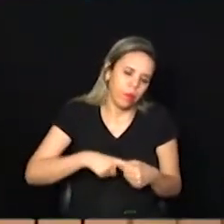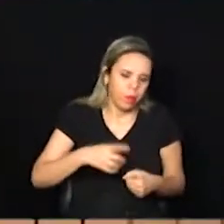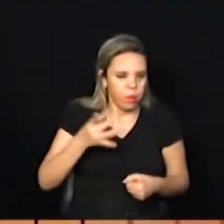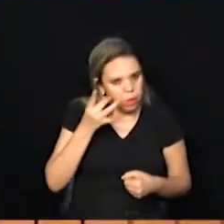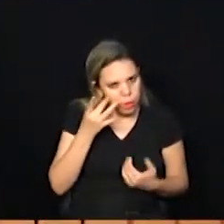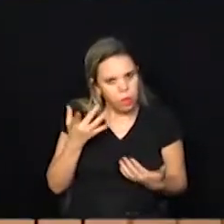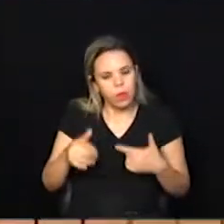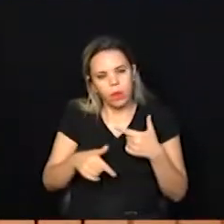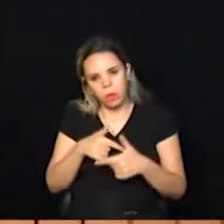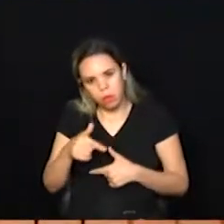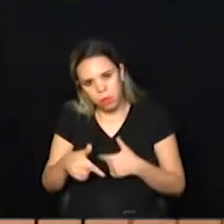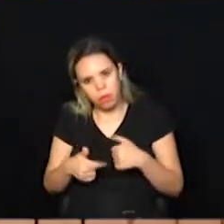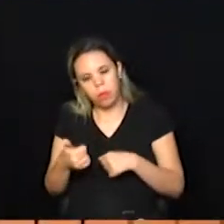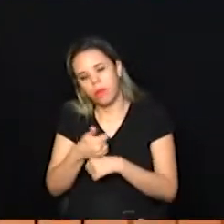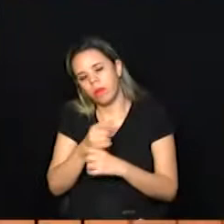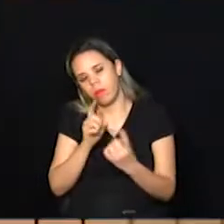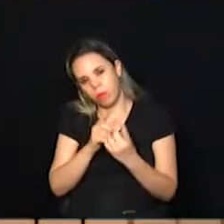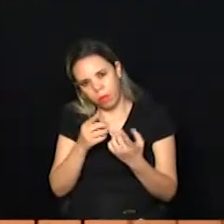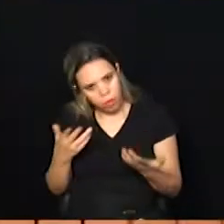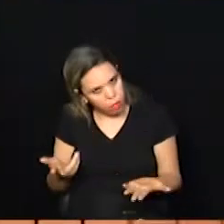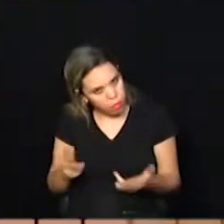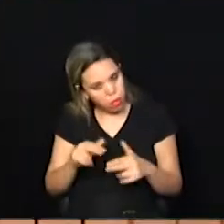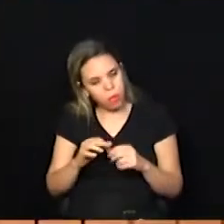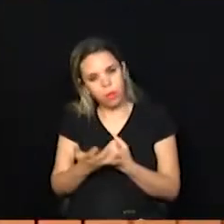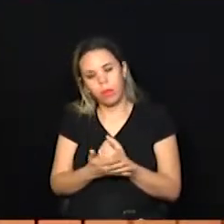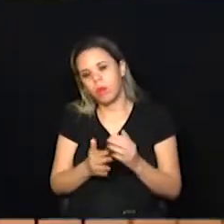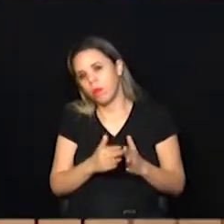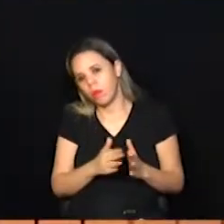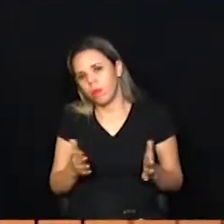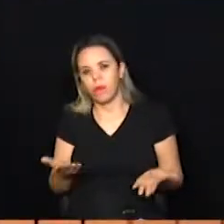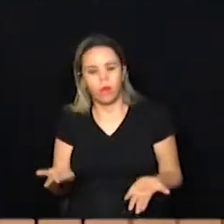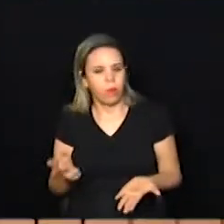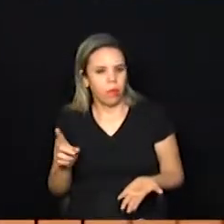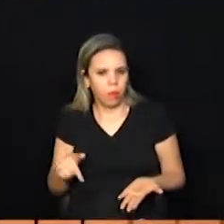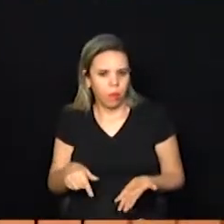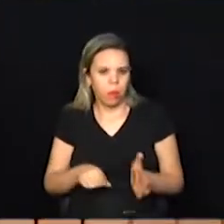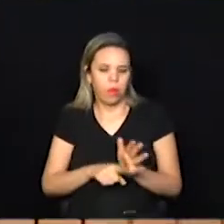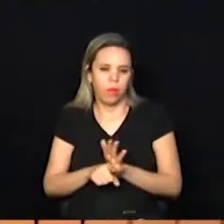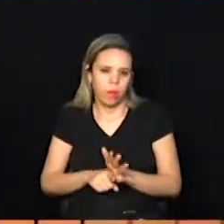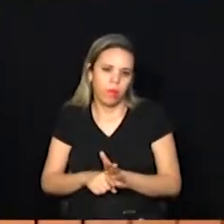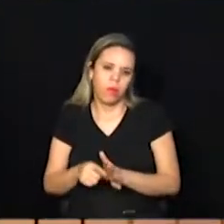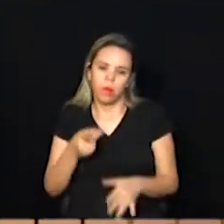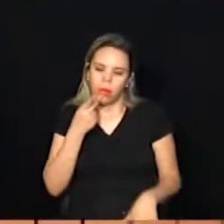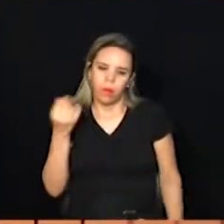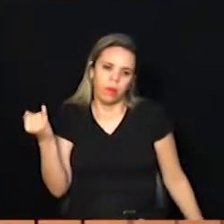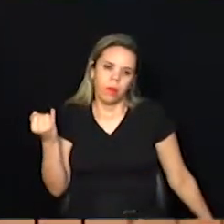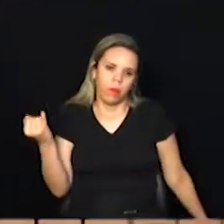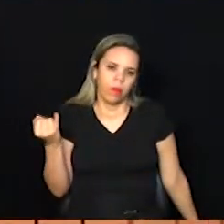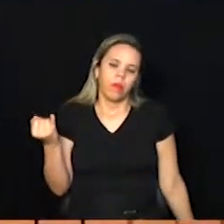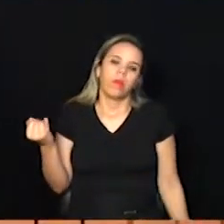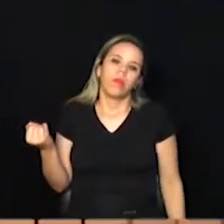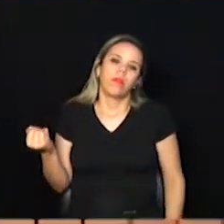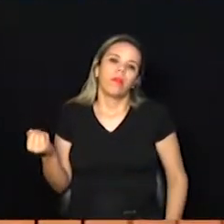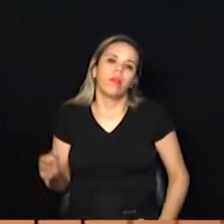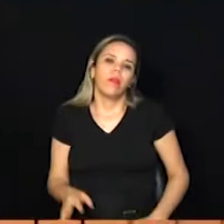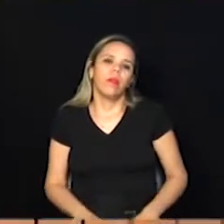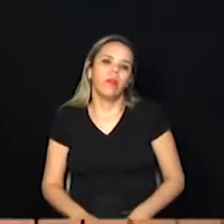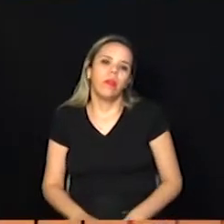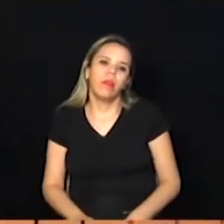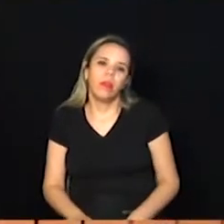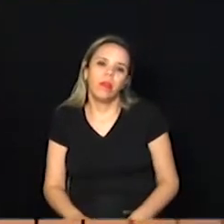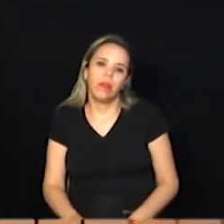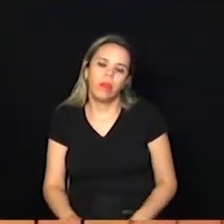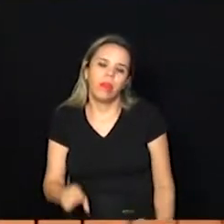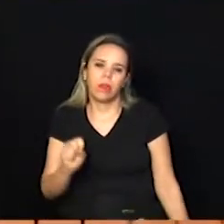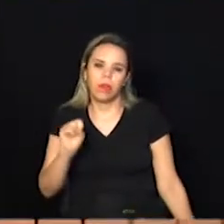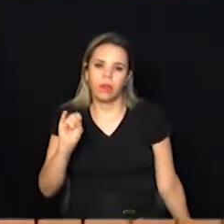das atividades, enfim, durante o período da pandemia. Então, esses dados são importantes, né? E o SIS9 ele